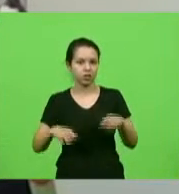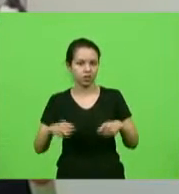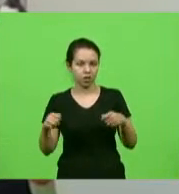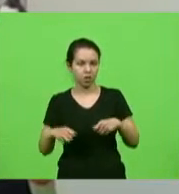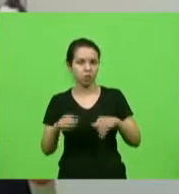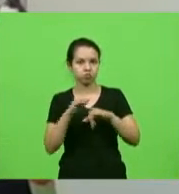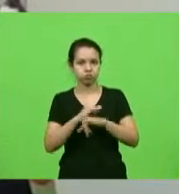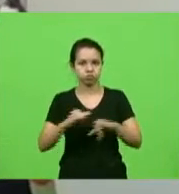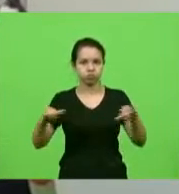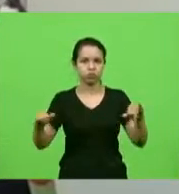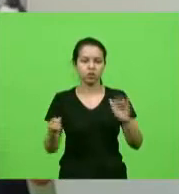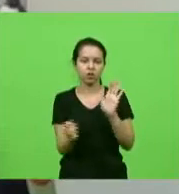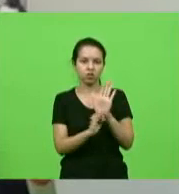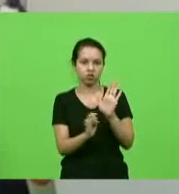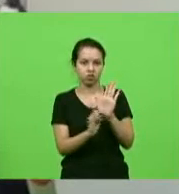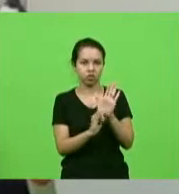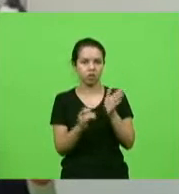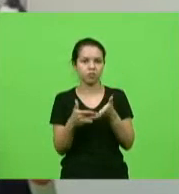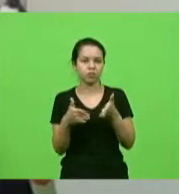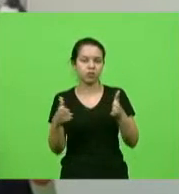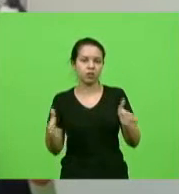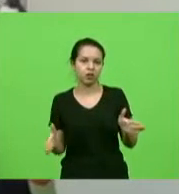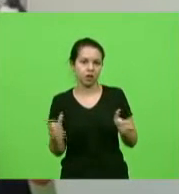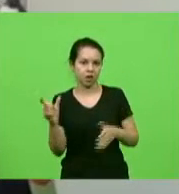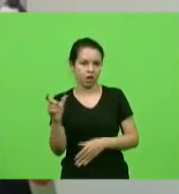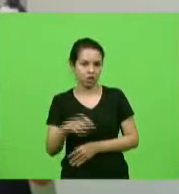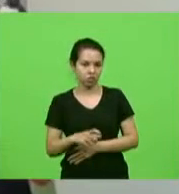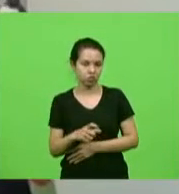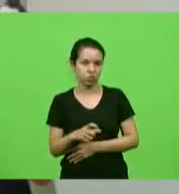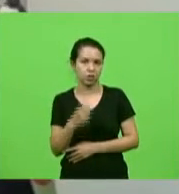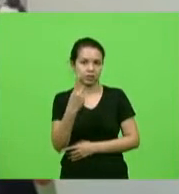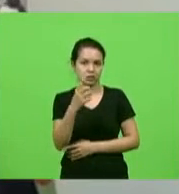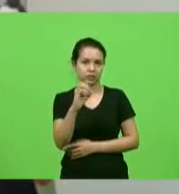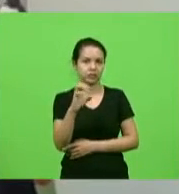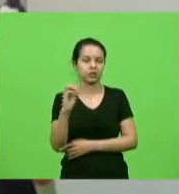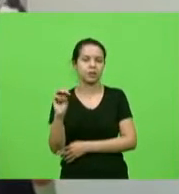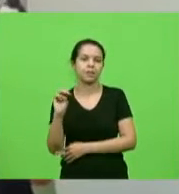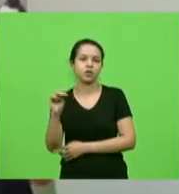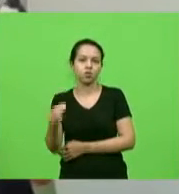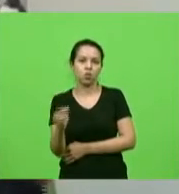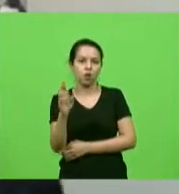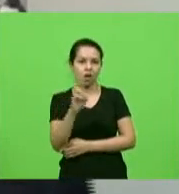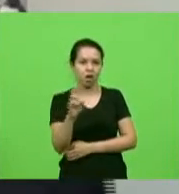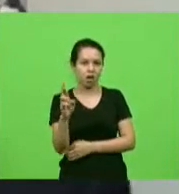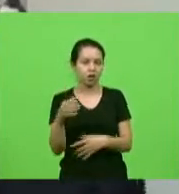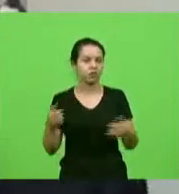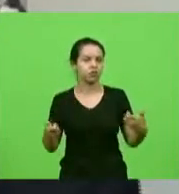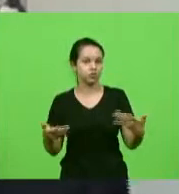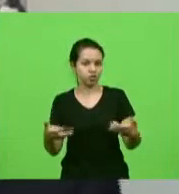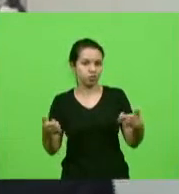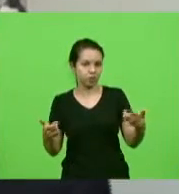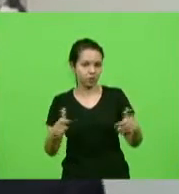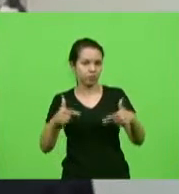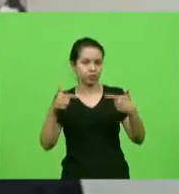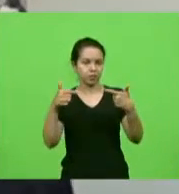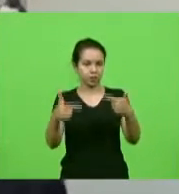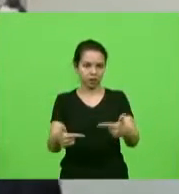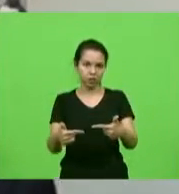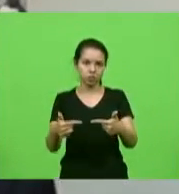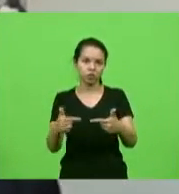lançamento do edital ao abrir crédito extraordinário de R$ 100 milhões para despesas com o enfrentamento da